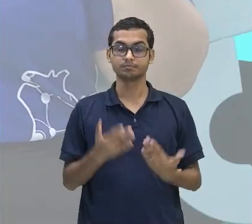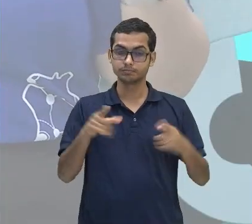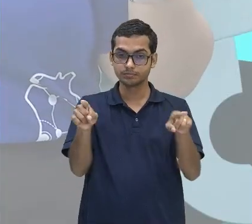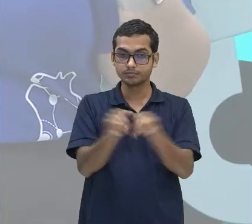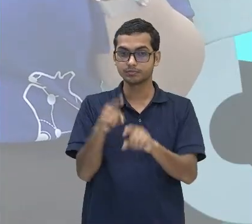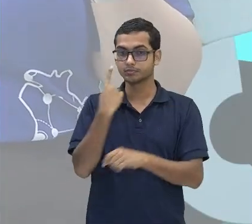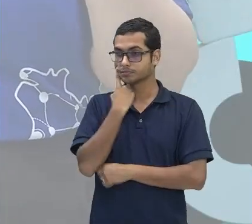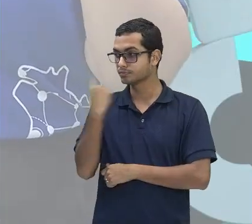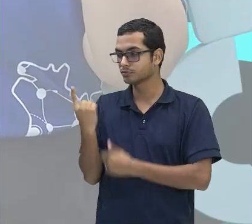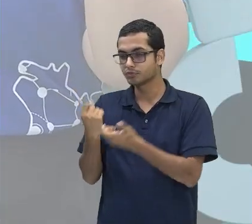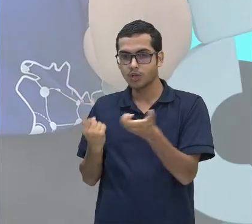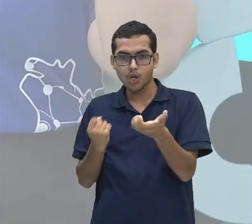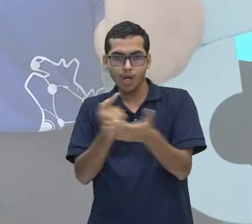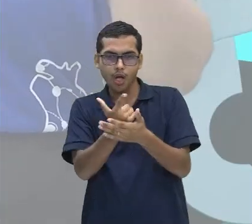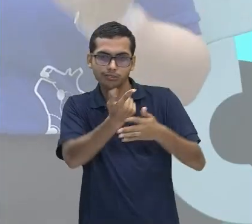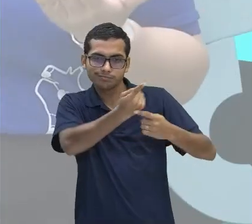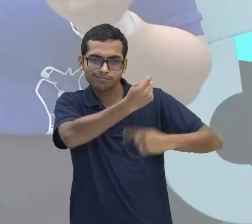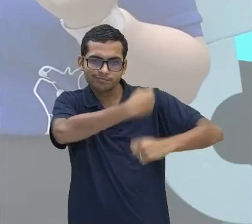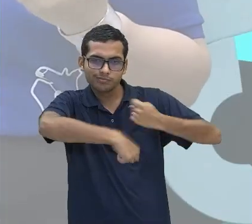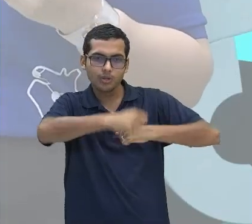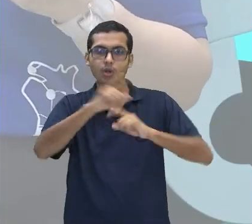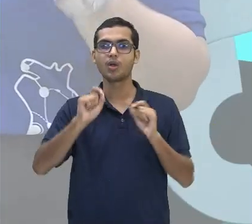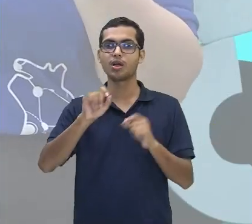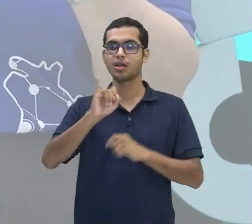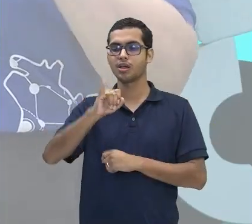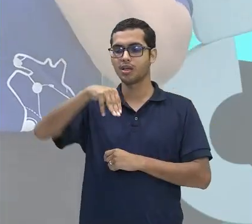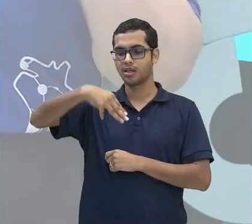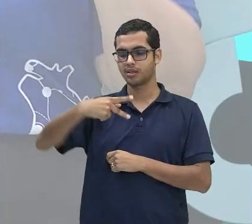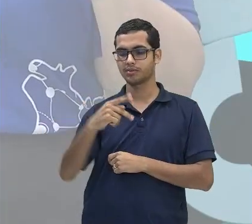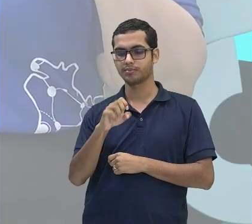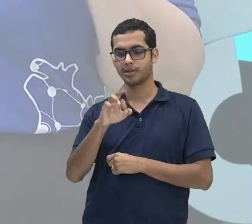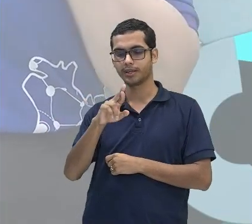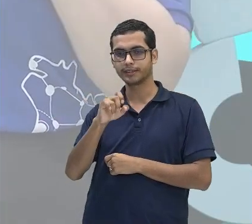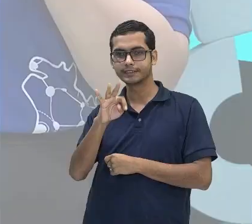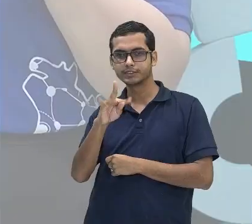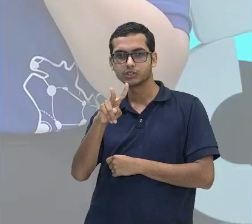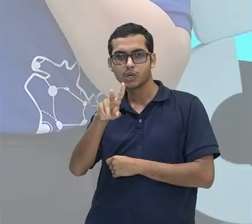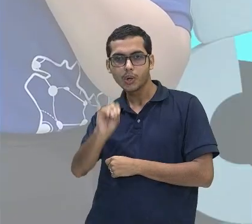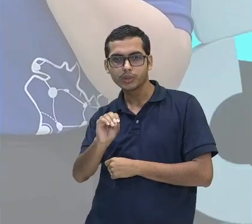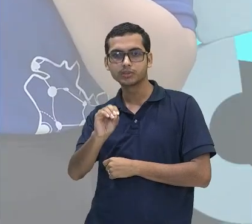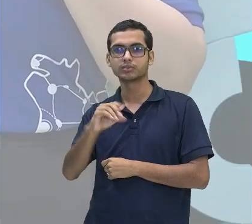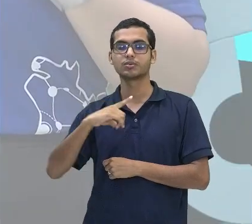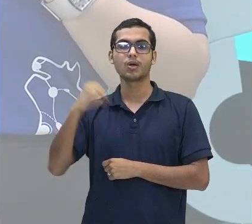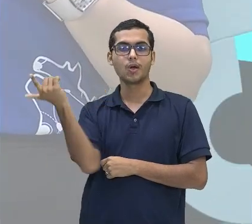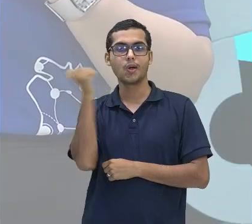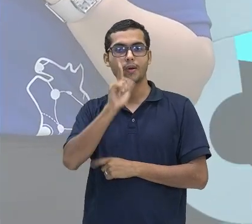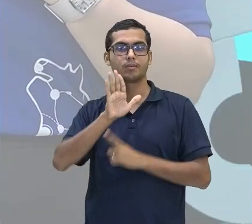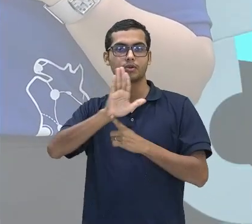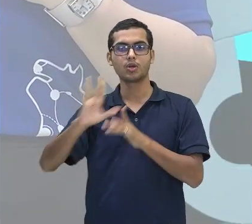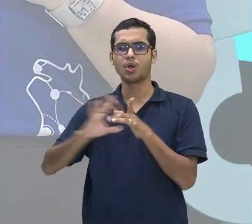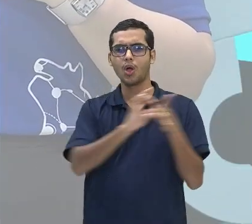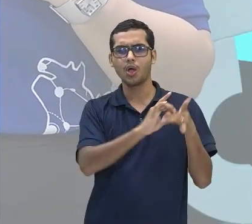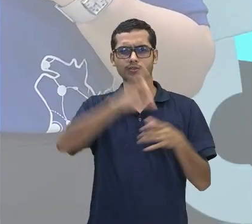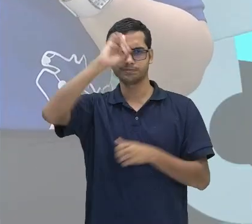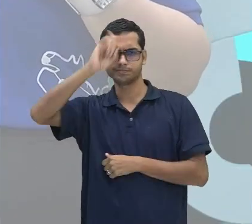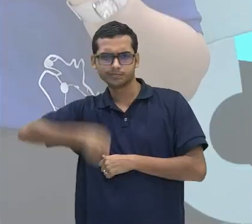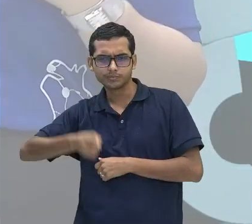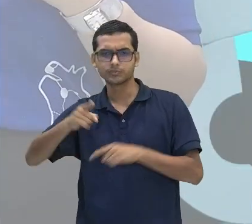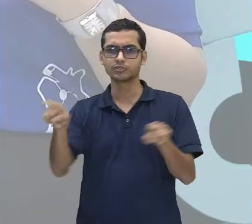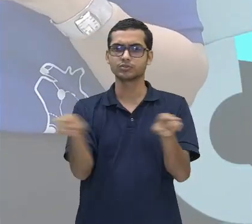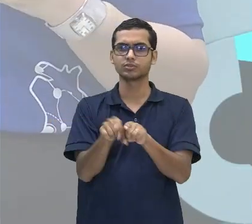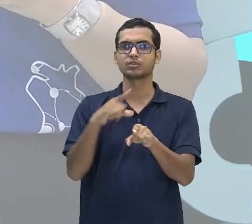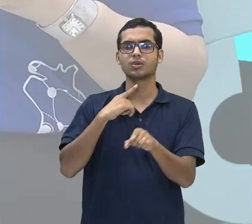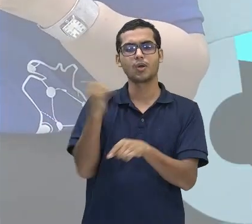modo imperativo. O modo imperativo é o que é usado para, em geral, dar ordens. Mas com o imperativo você também